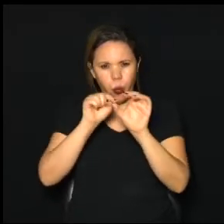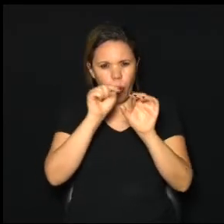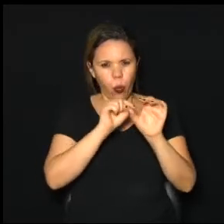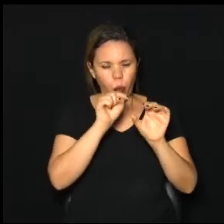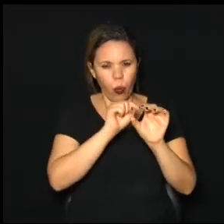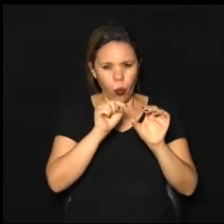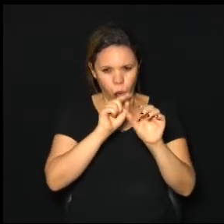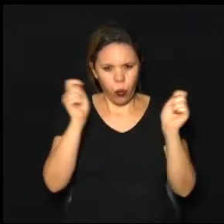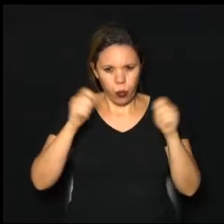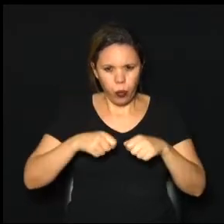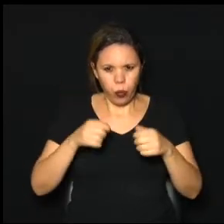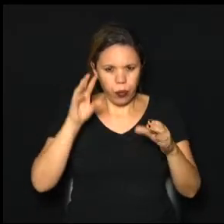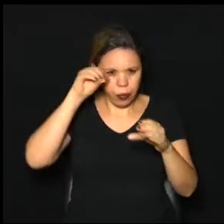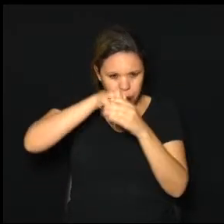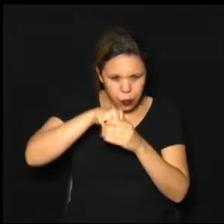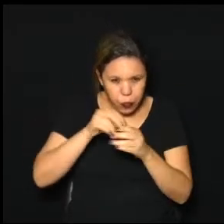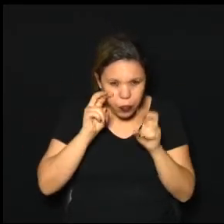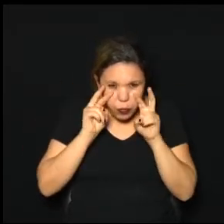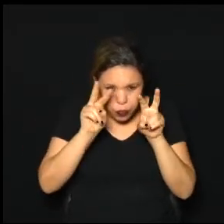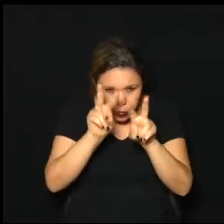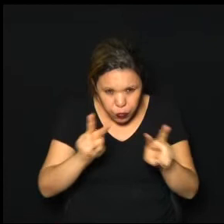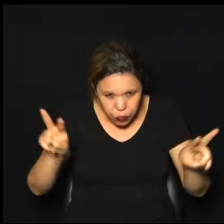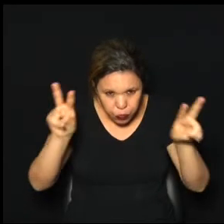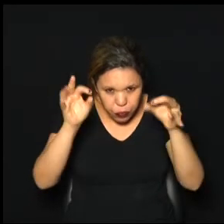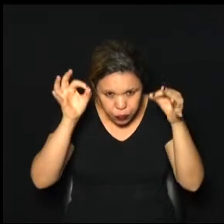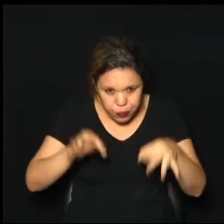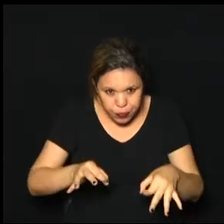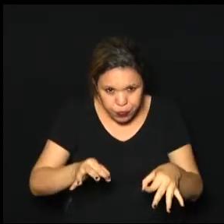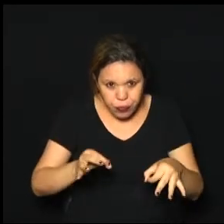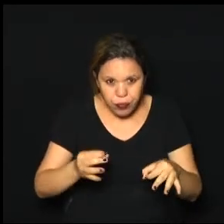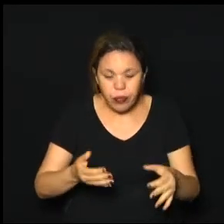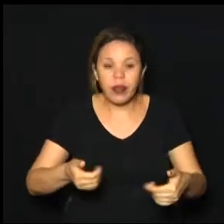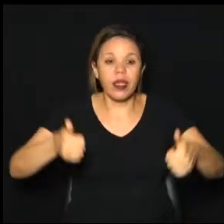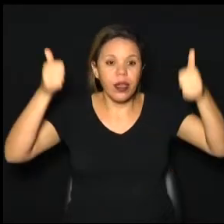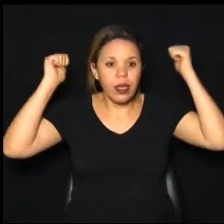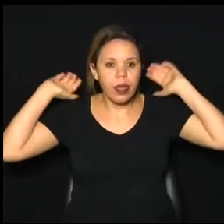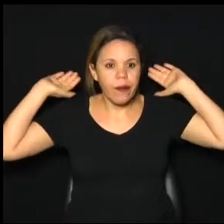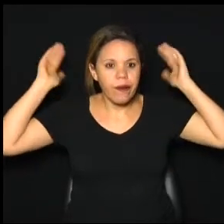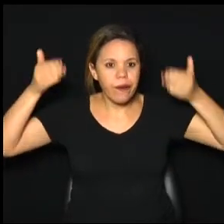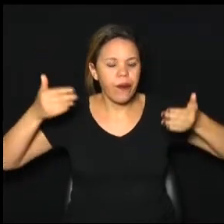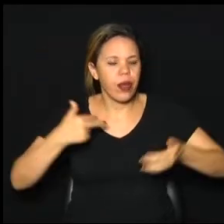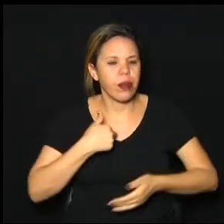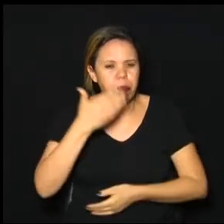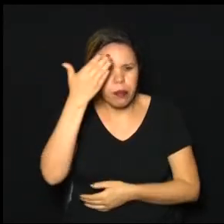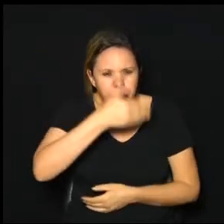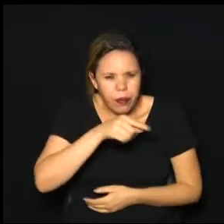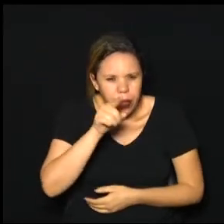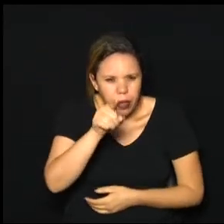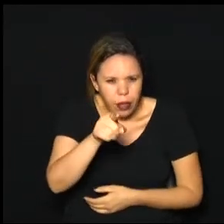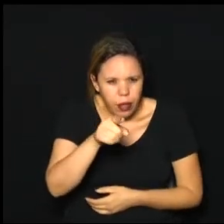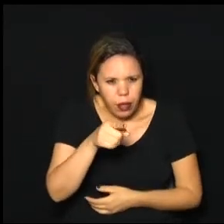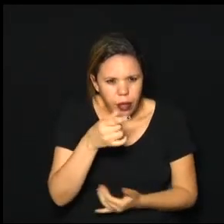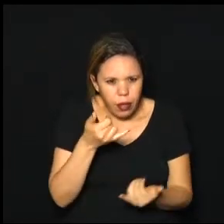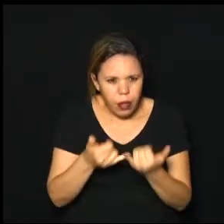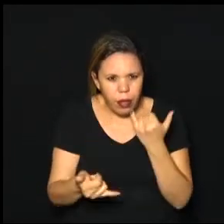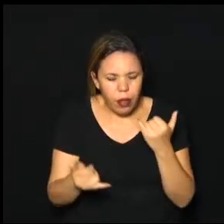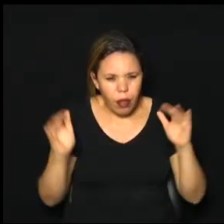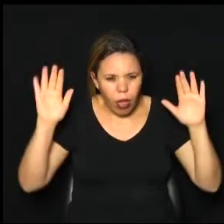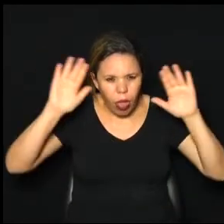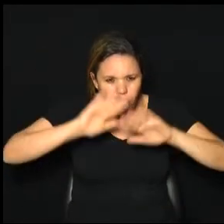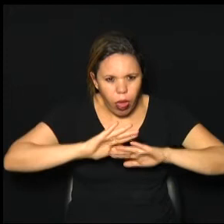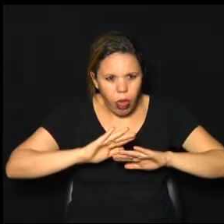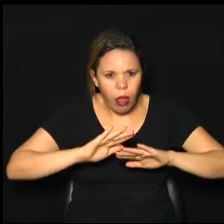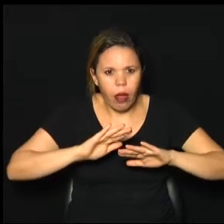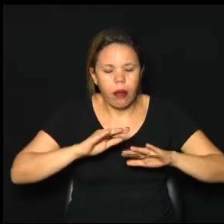que de dentro do carro você tem completa visão, mas quem vê de fora dá a impressão que é uma coisa